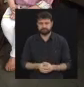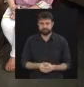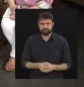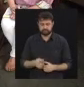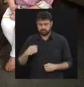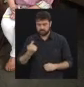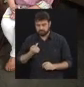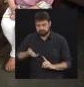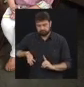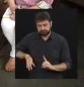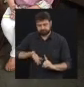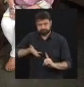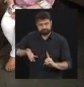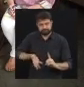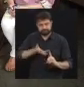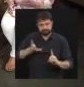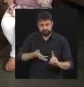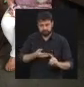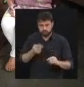de...